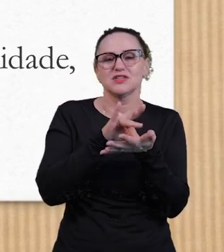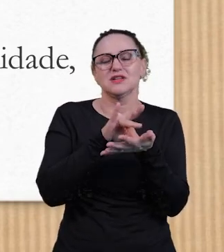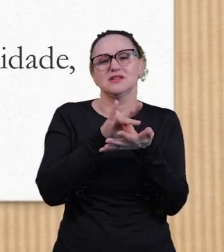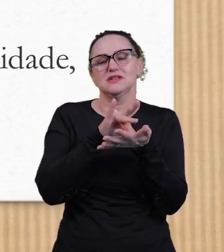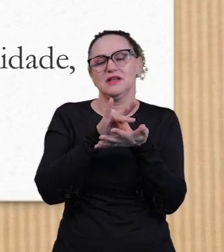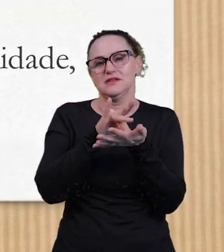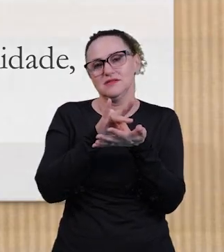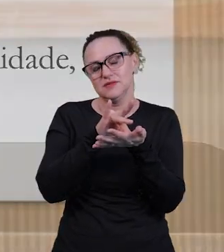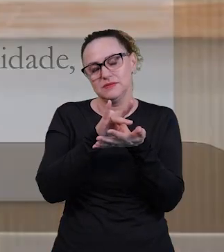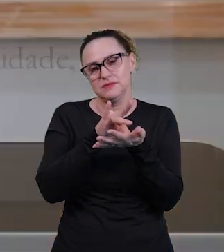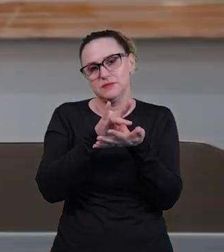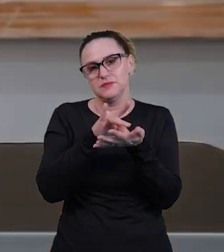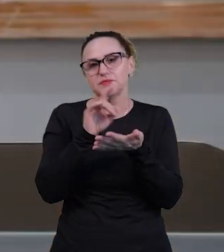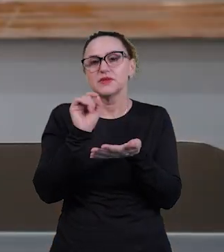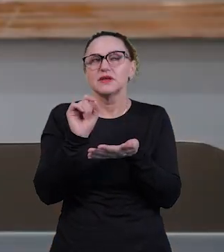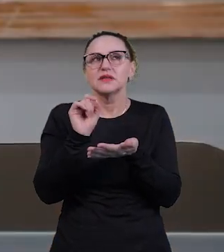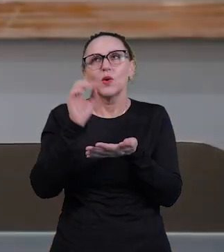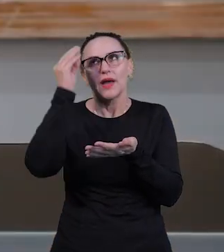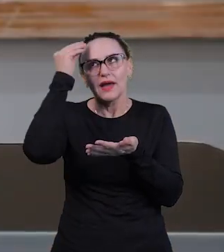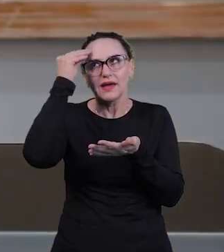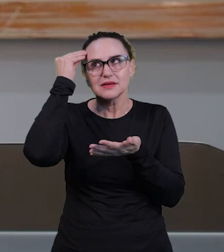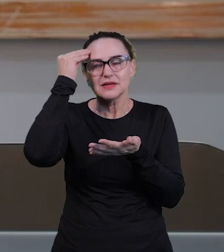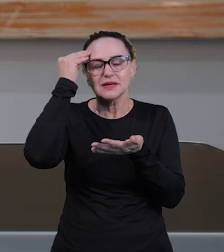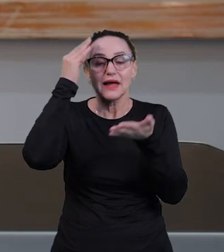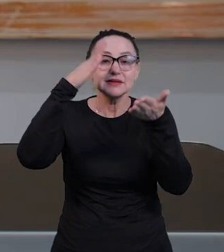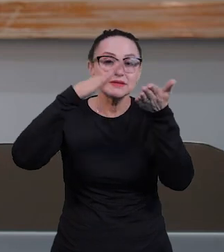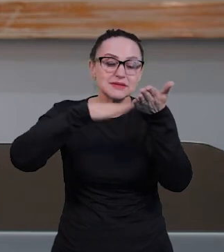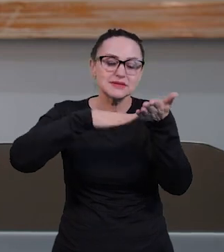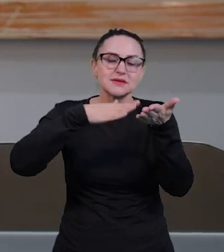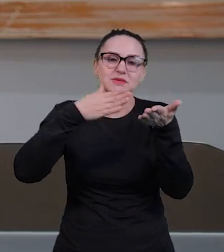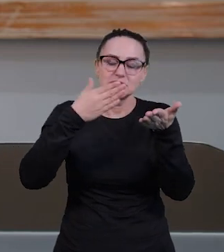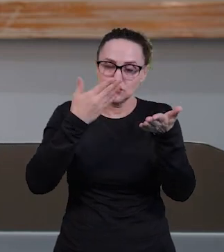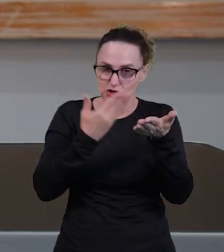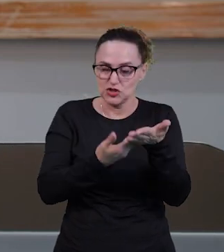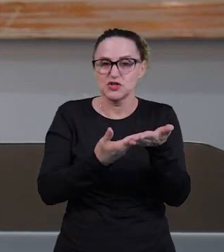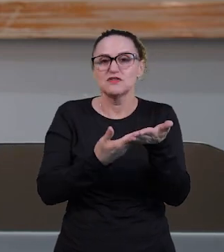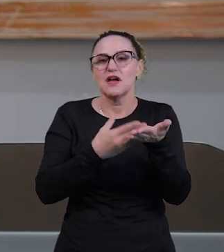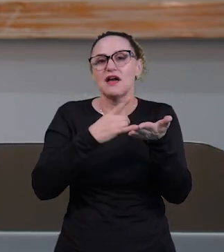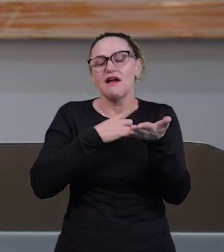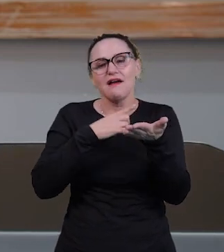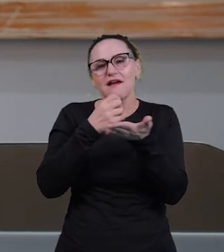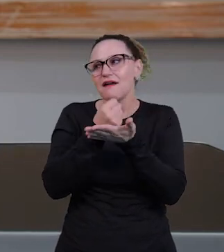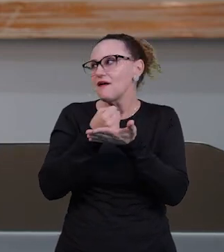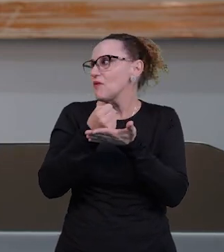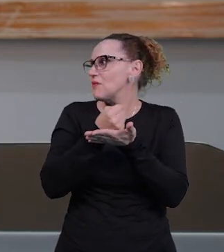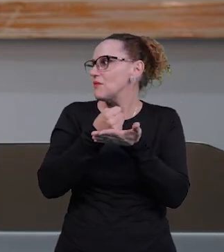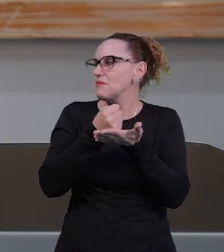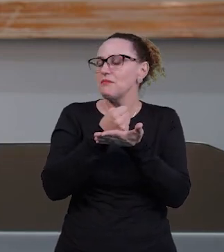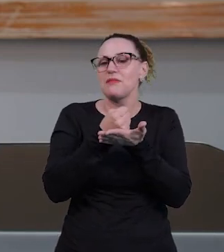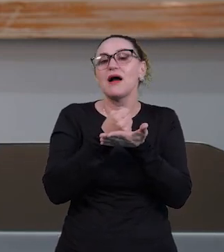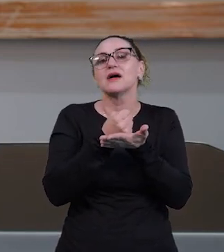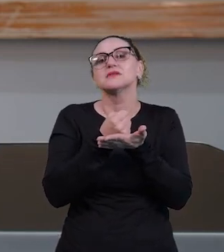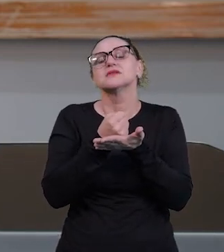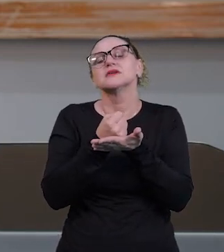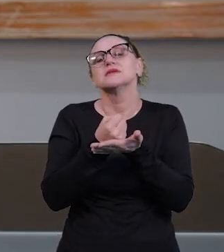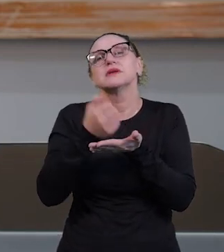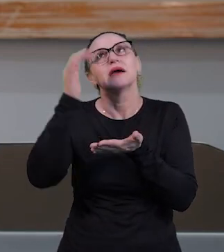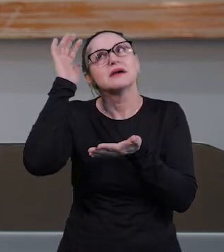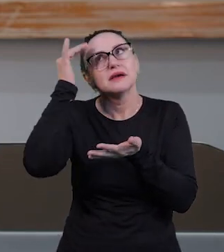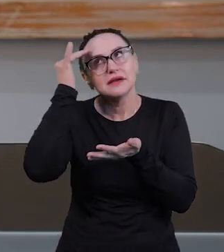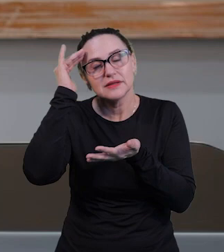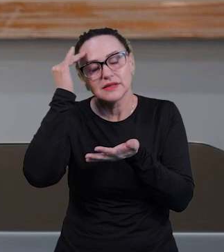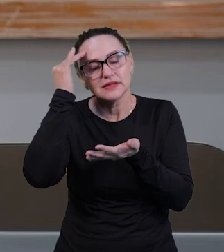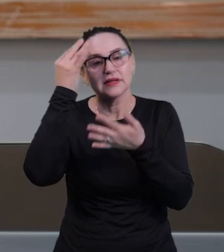e alcance. Então, essa análise interpretativa também nos dá uma base para que possamos compreender